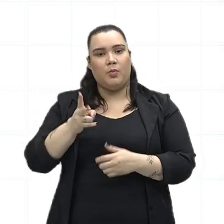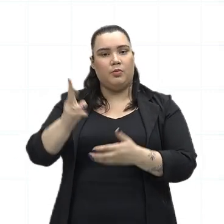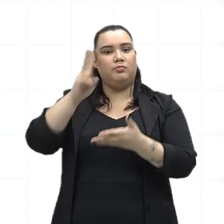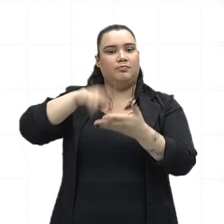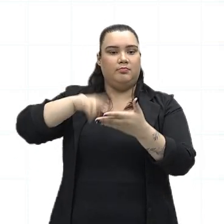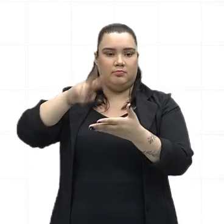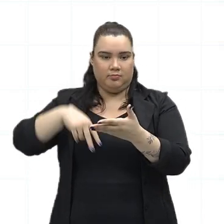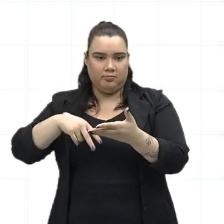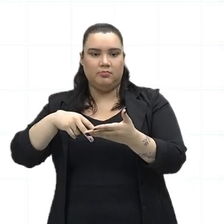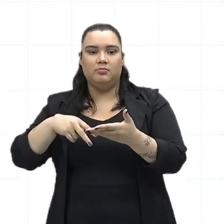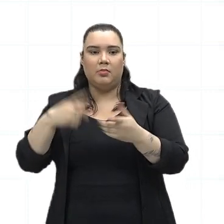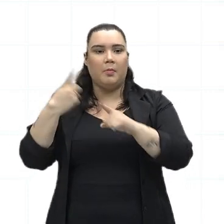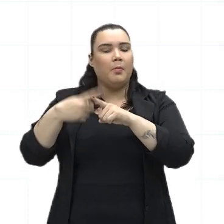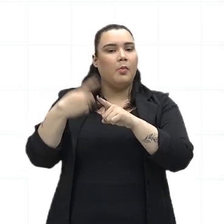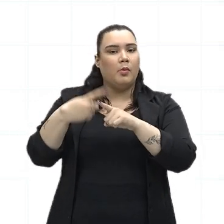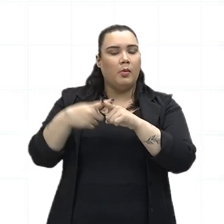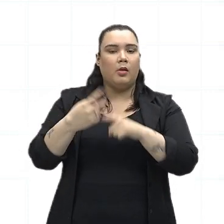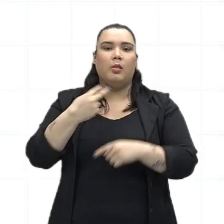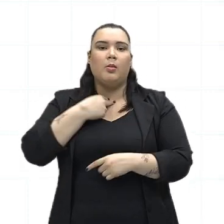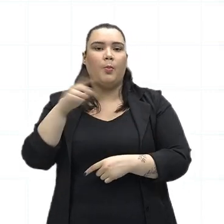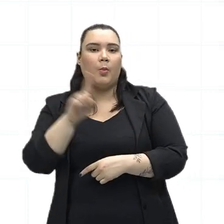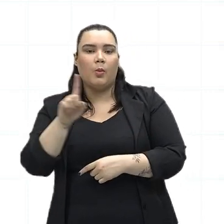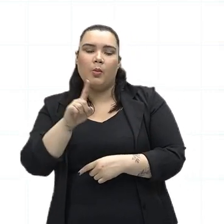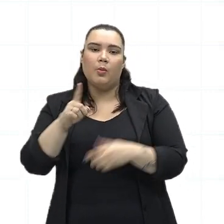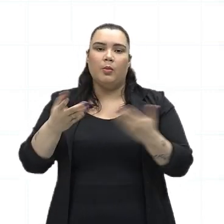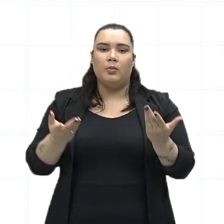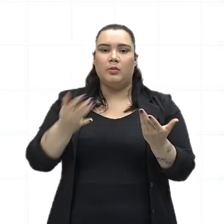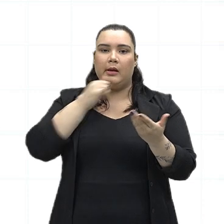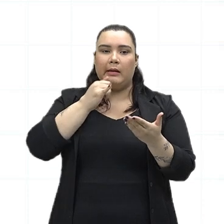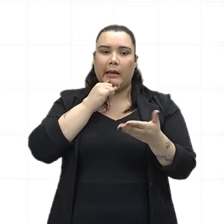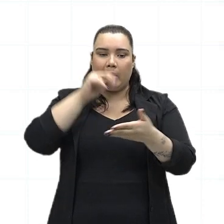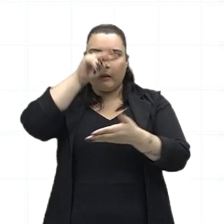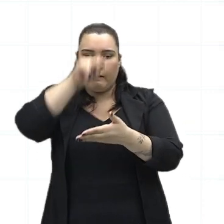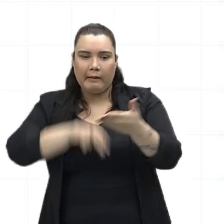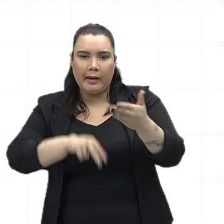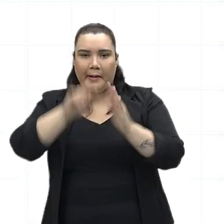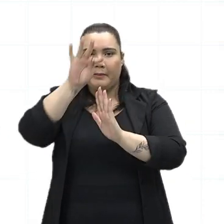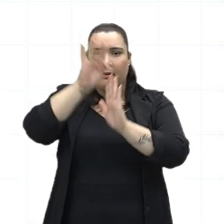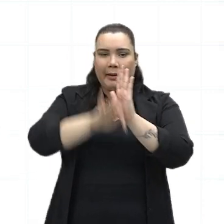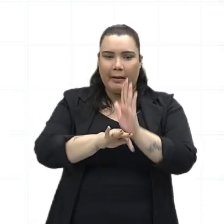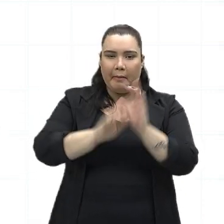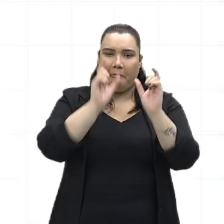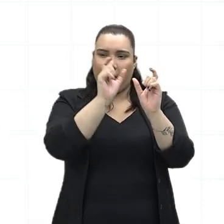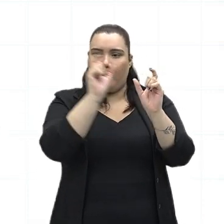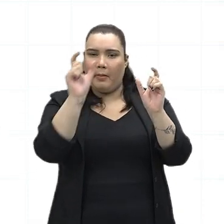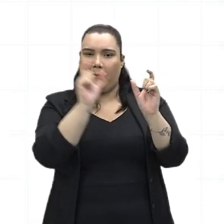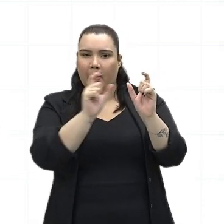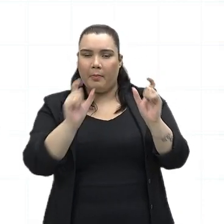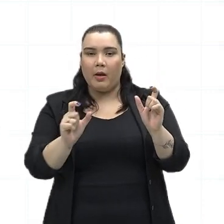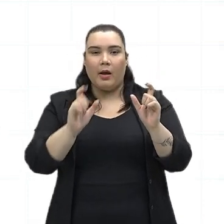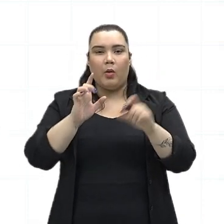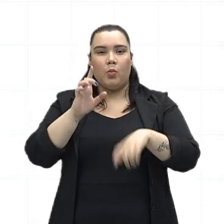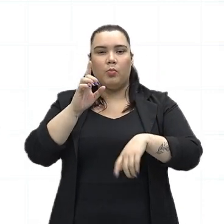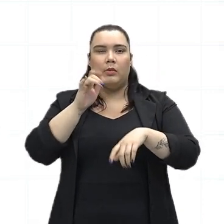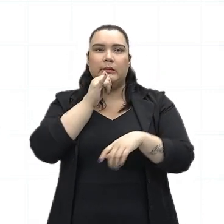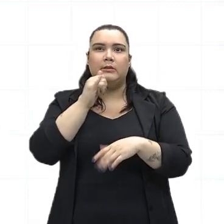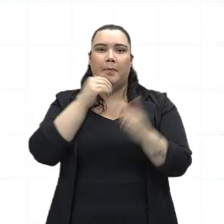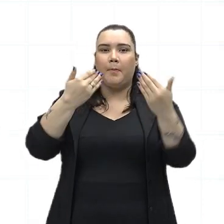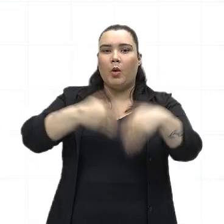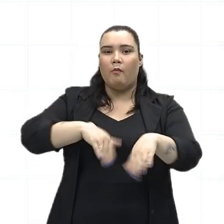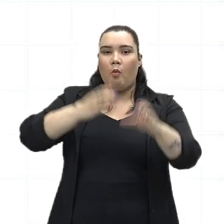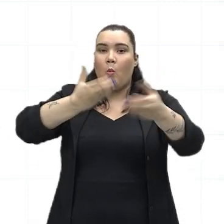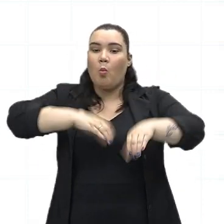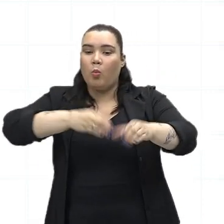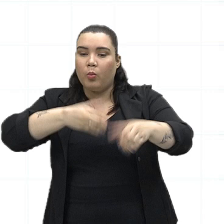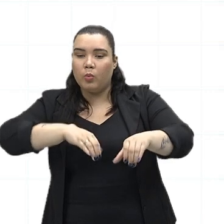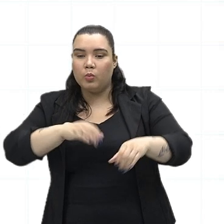todo. Por que que a gente não pode ler todo o texto quando nós estamos fazendo concurso, ou um